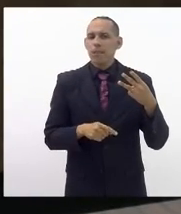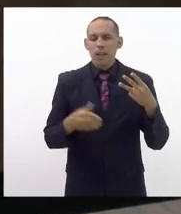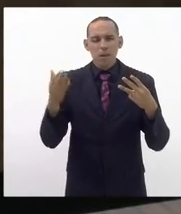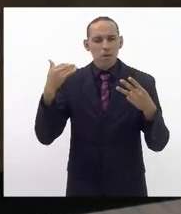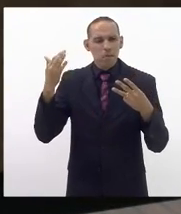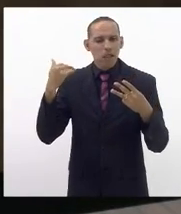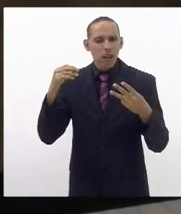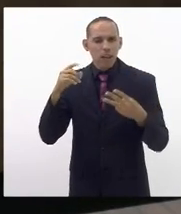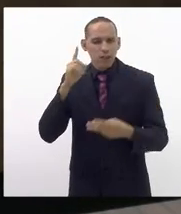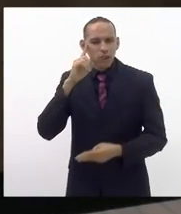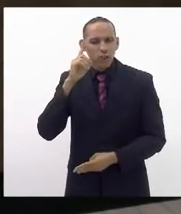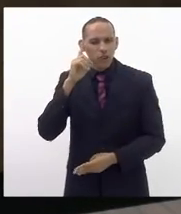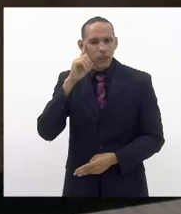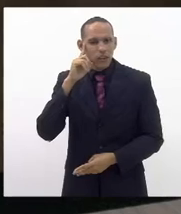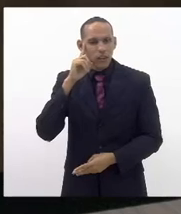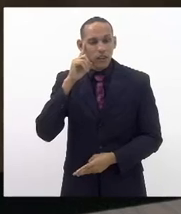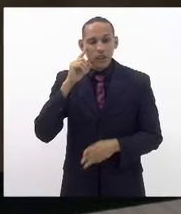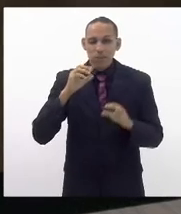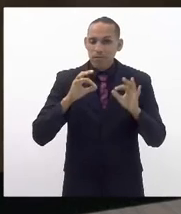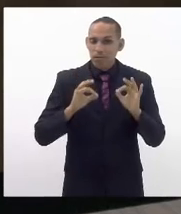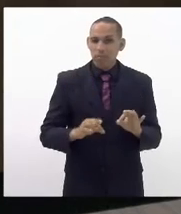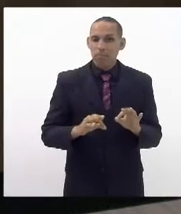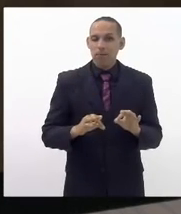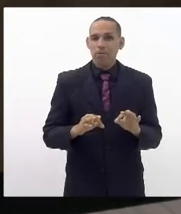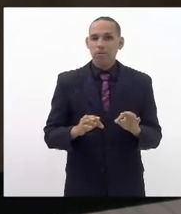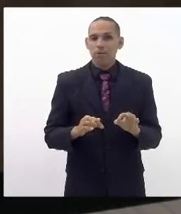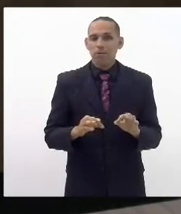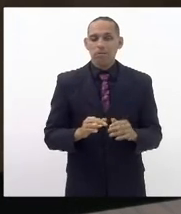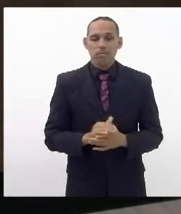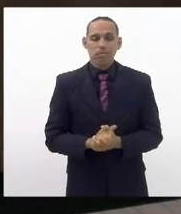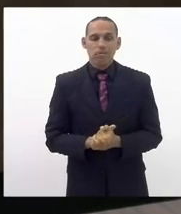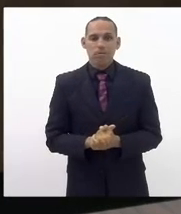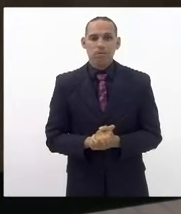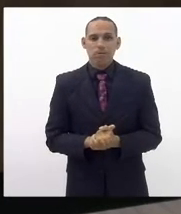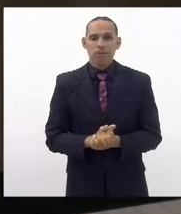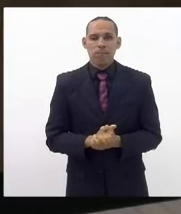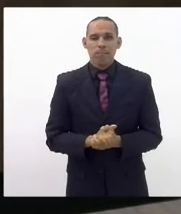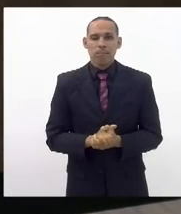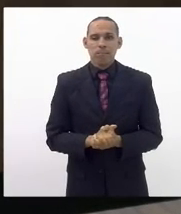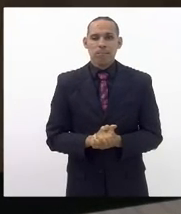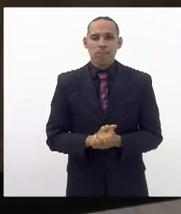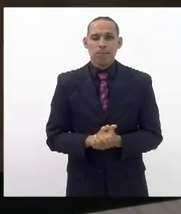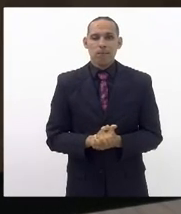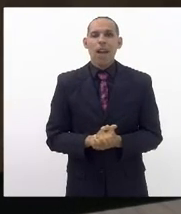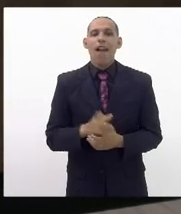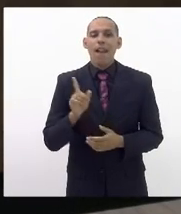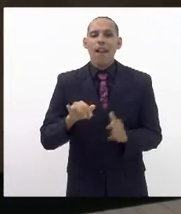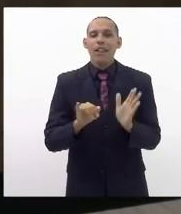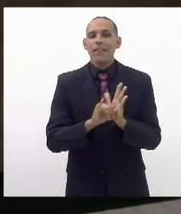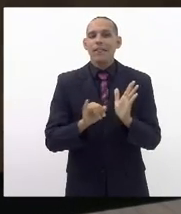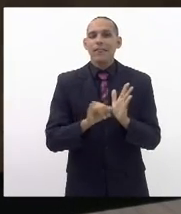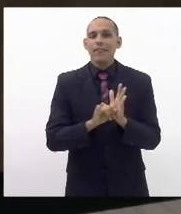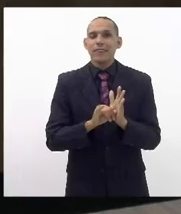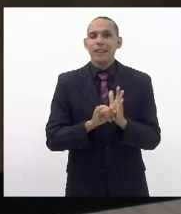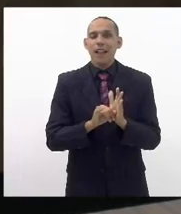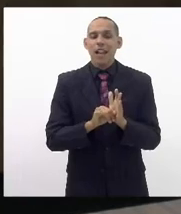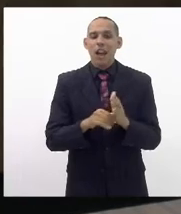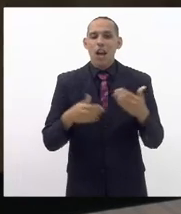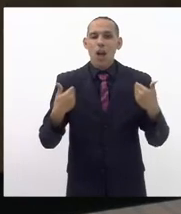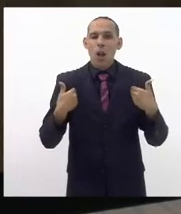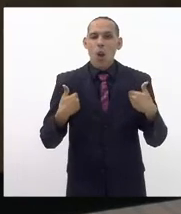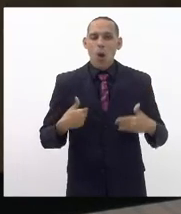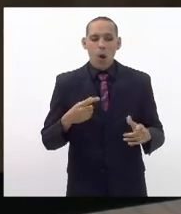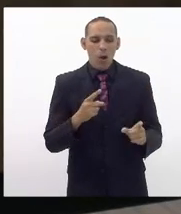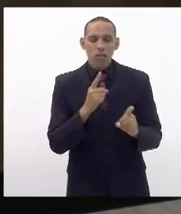a polícia confirmou que essas são, enfim, as identidades, digamos assim, dos corpos